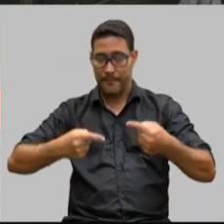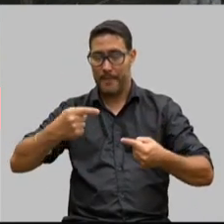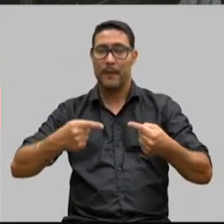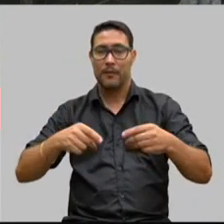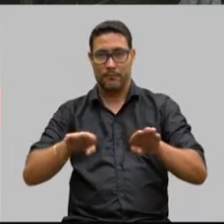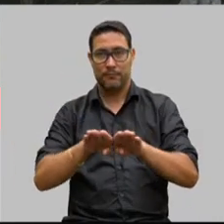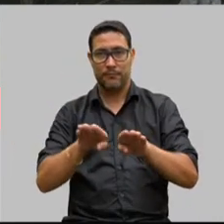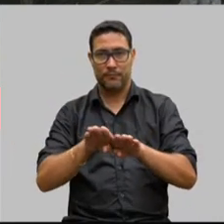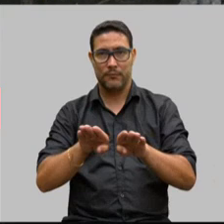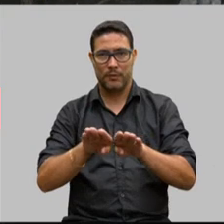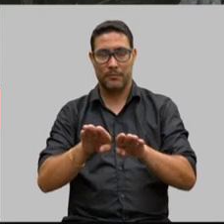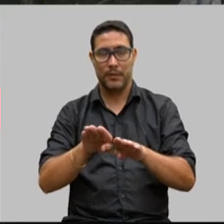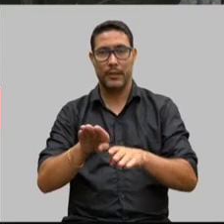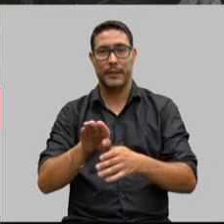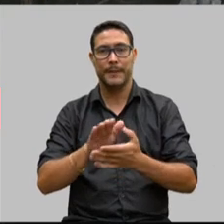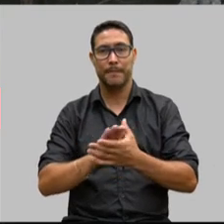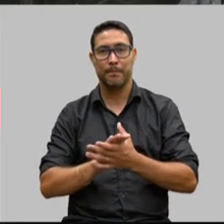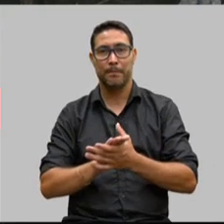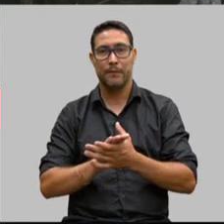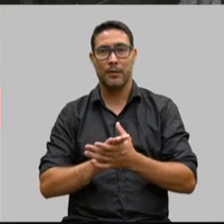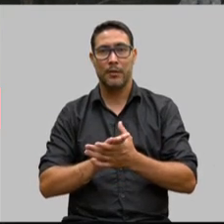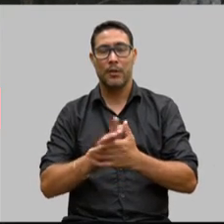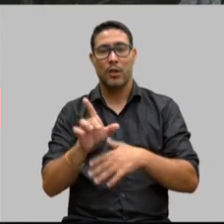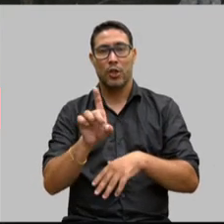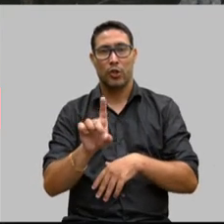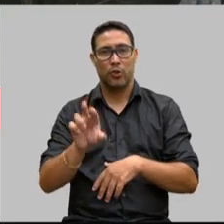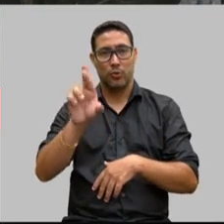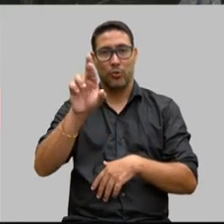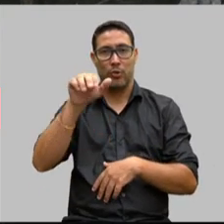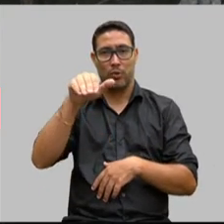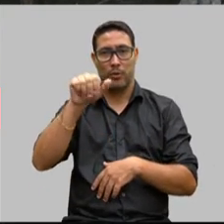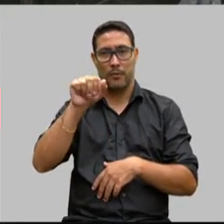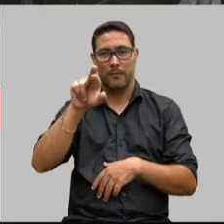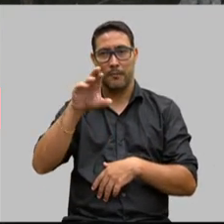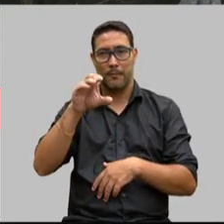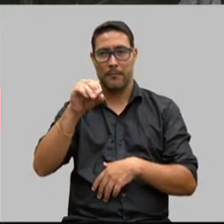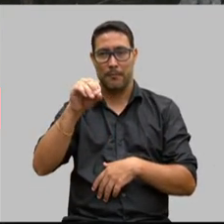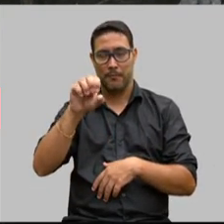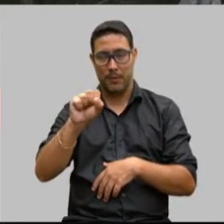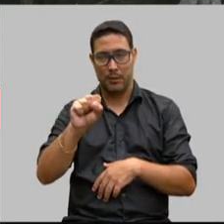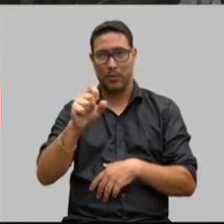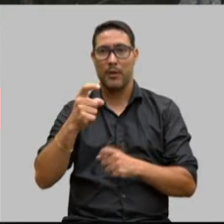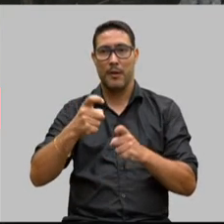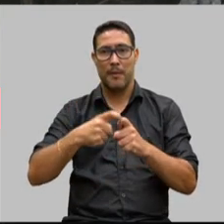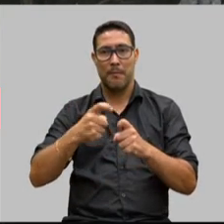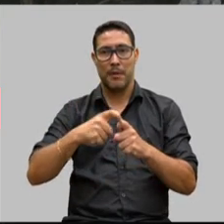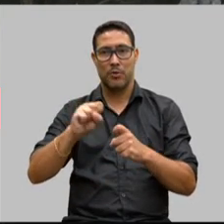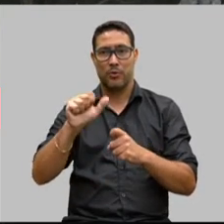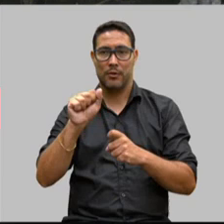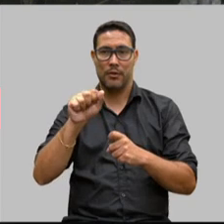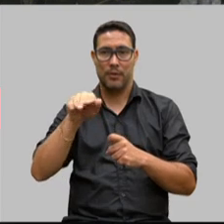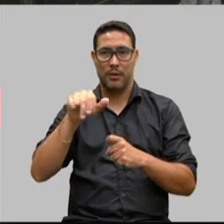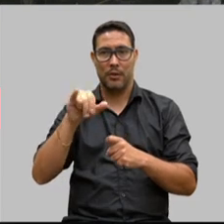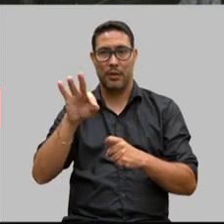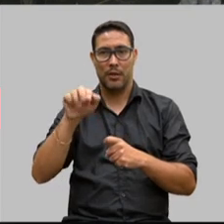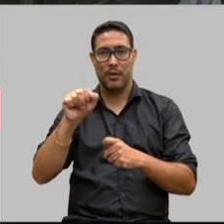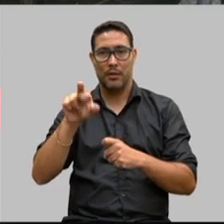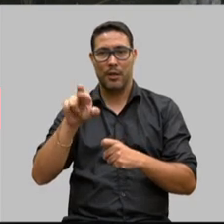adiante, o Dr. Marcos Vinícius Poliano, médico sanitarista, mestre em